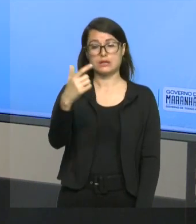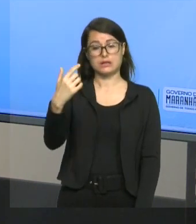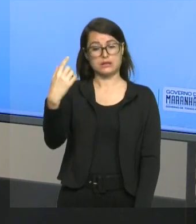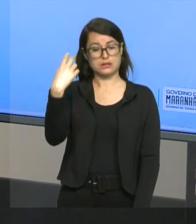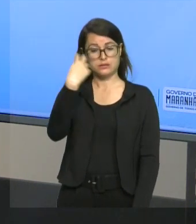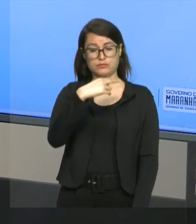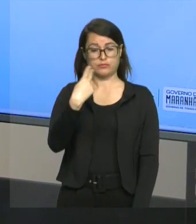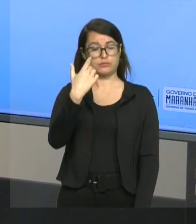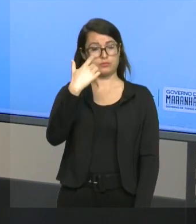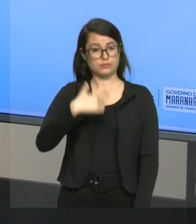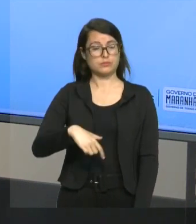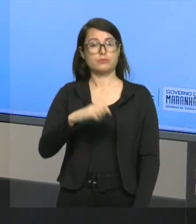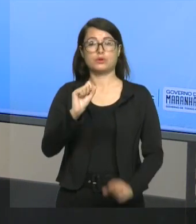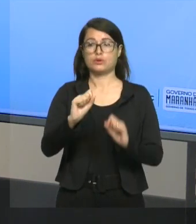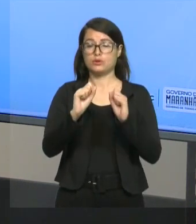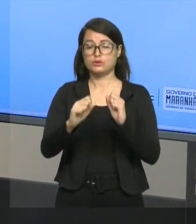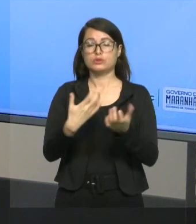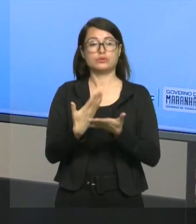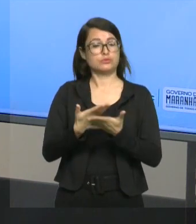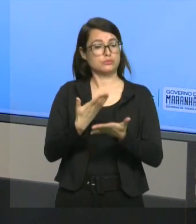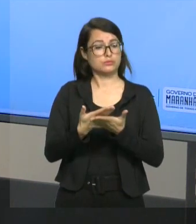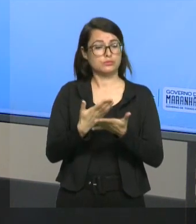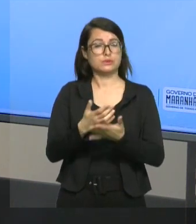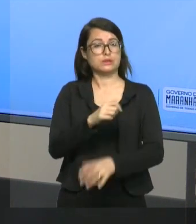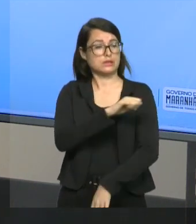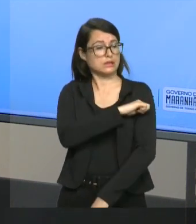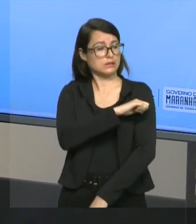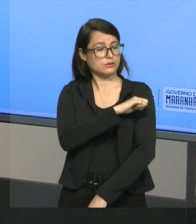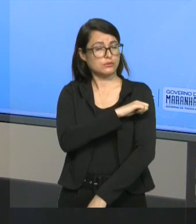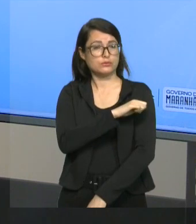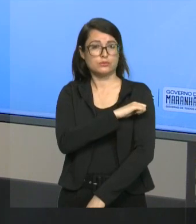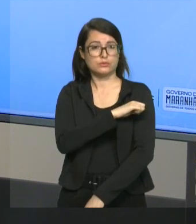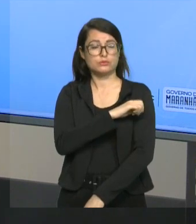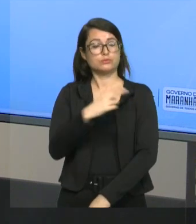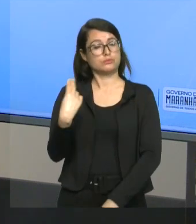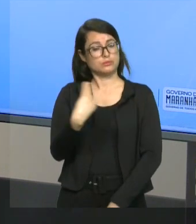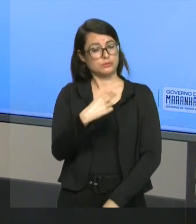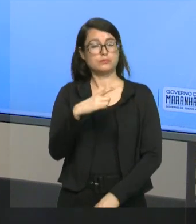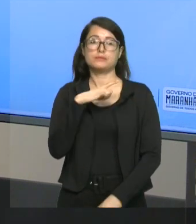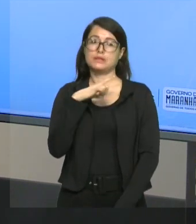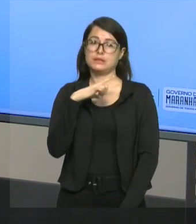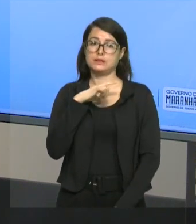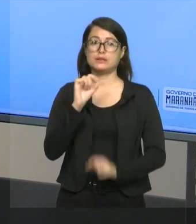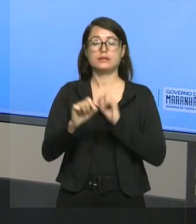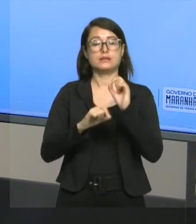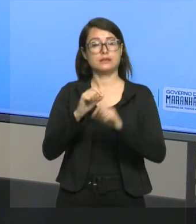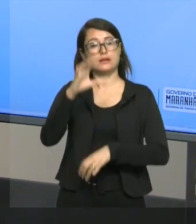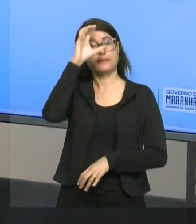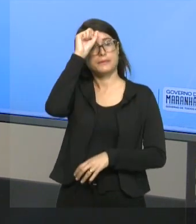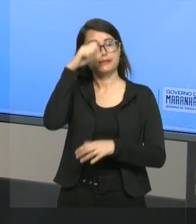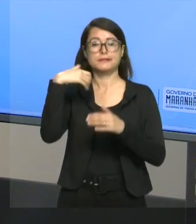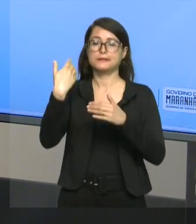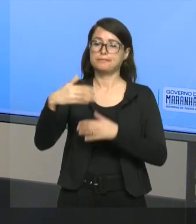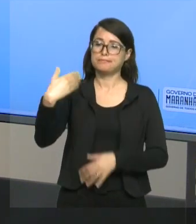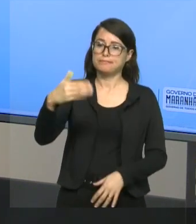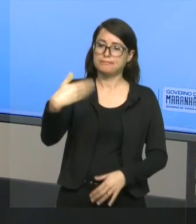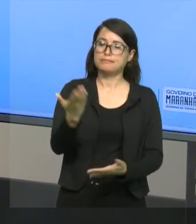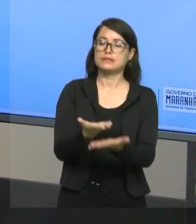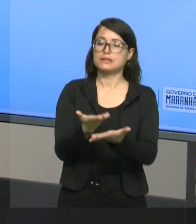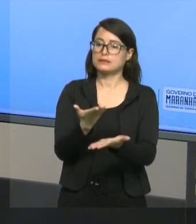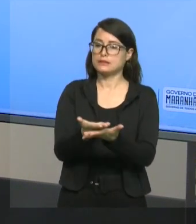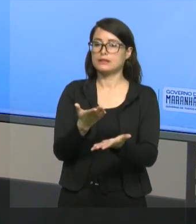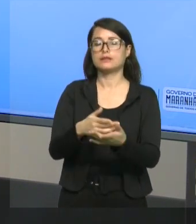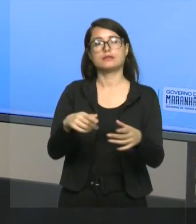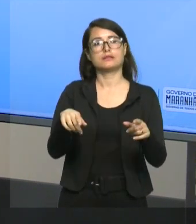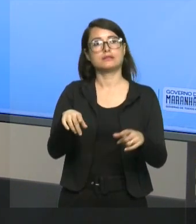Você tem um nome. Tudo isso a gente vai aprendendo no decorrer das aulas, mas sobretudo no